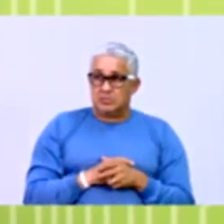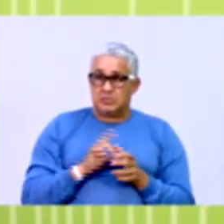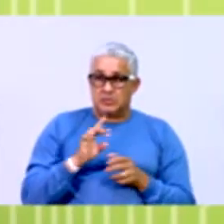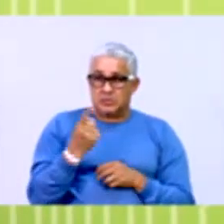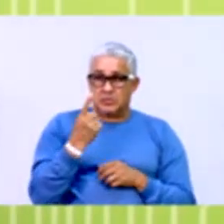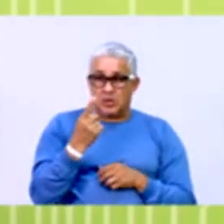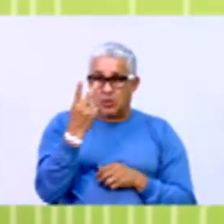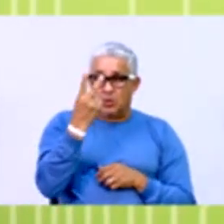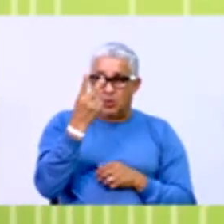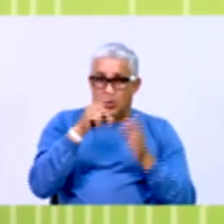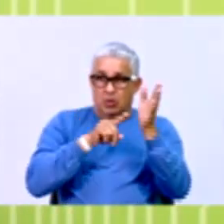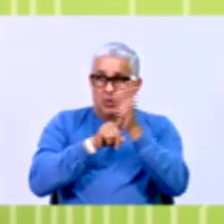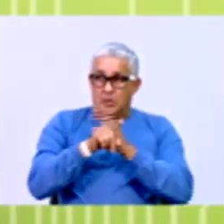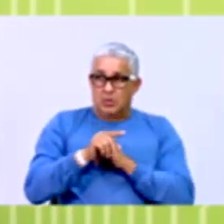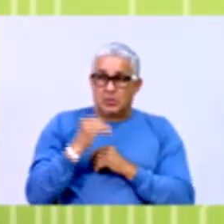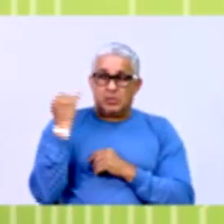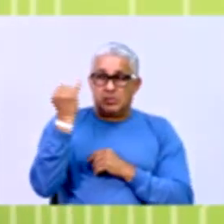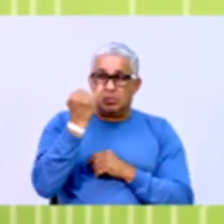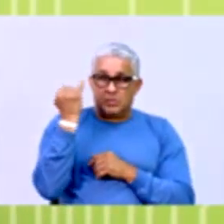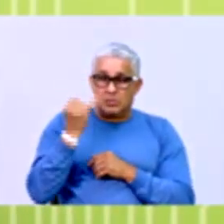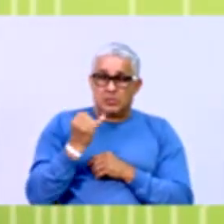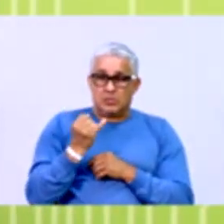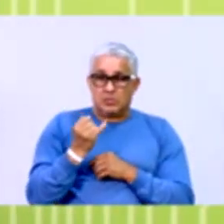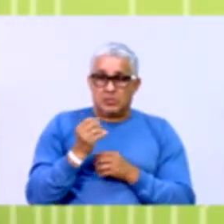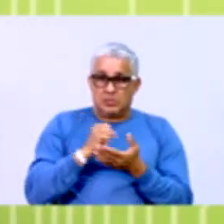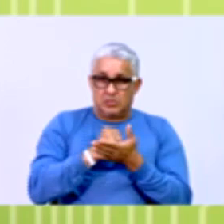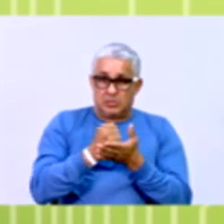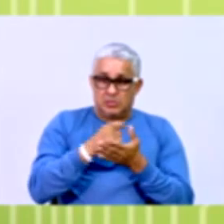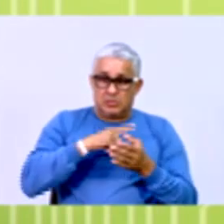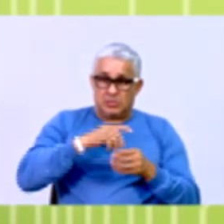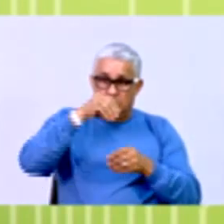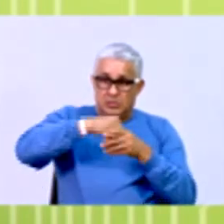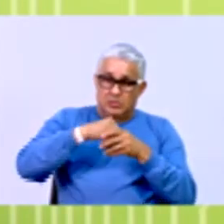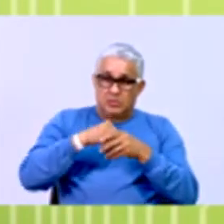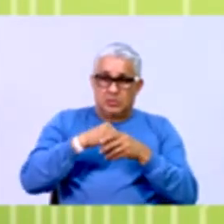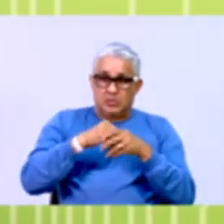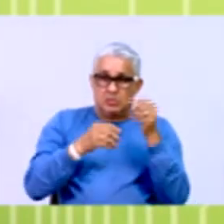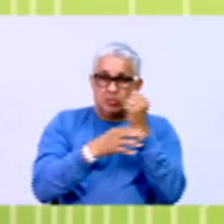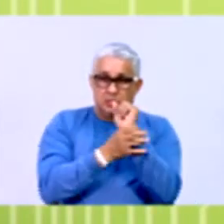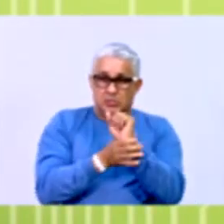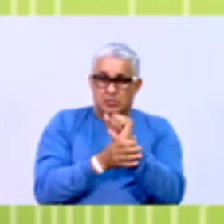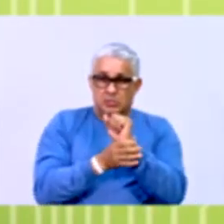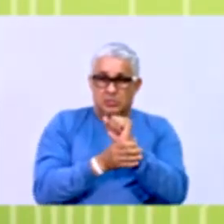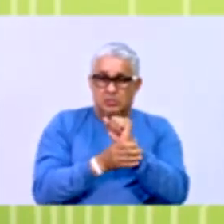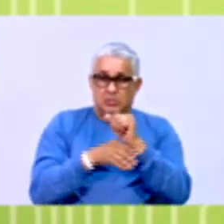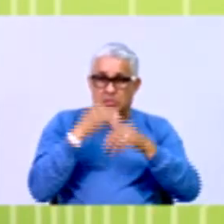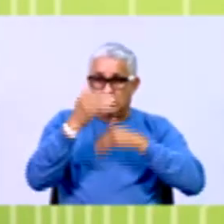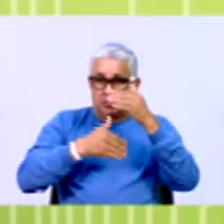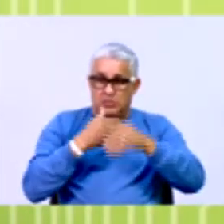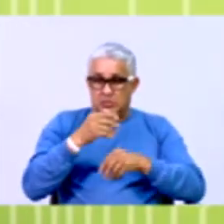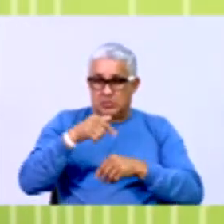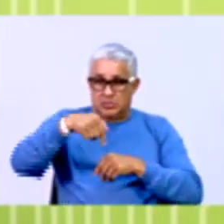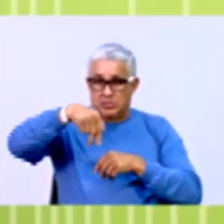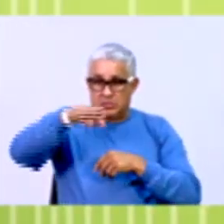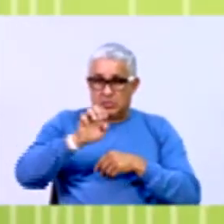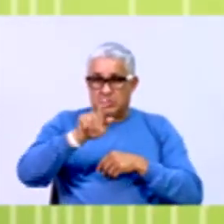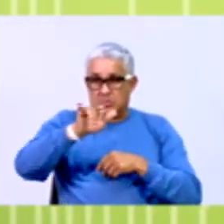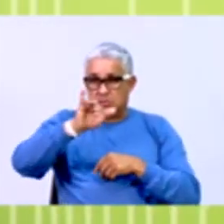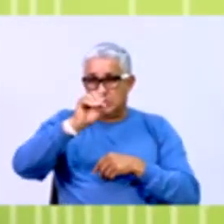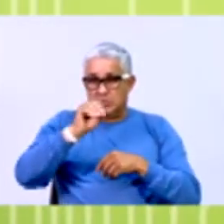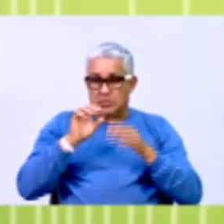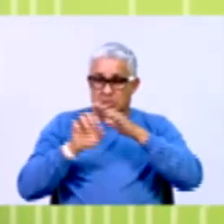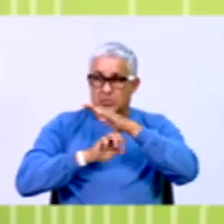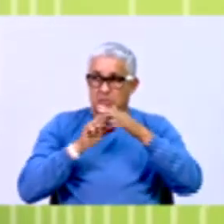questão 2, qual a importância de se estabelecer controle de segurança nos processos de negócio de uma empresa? Quer dizer, você lembra que nós estamos falando